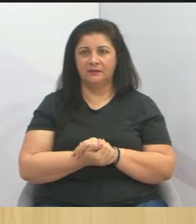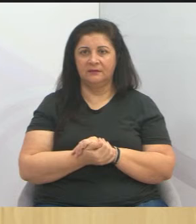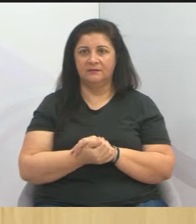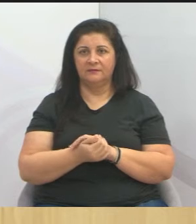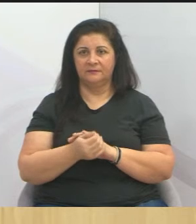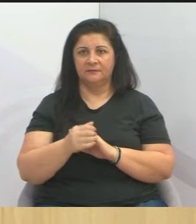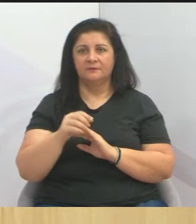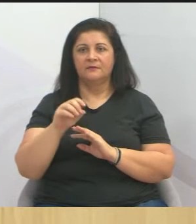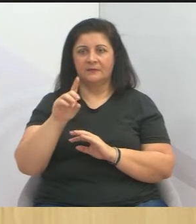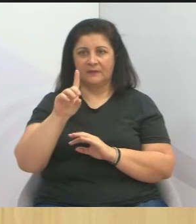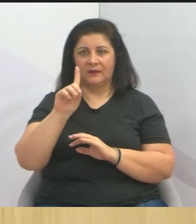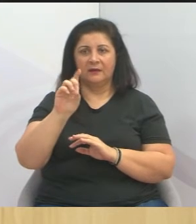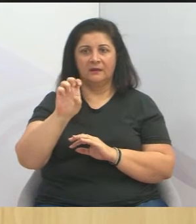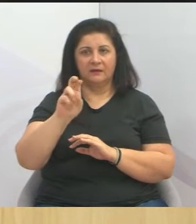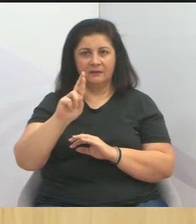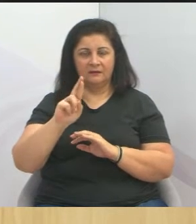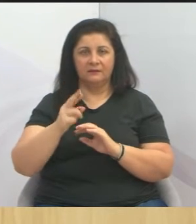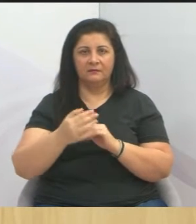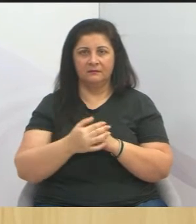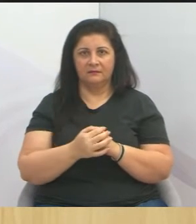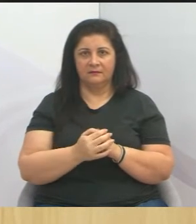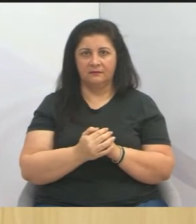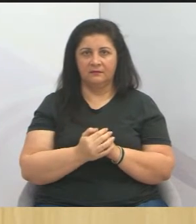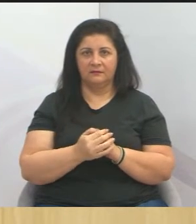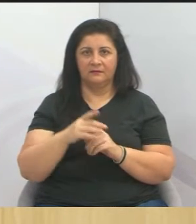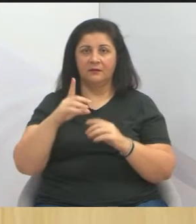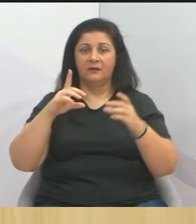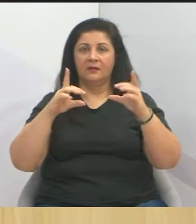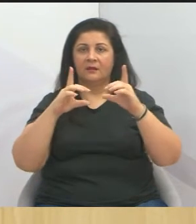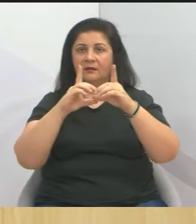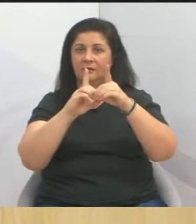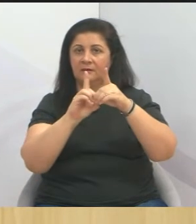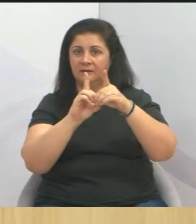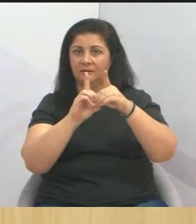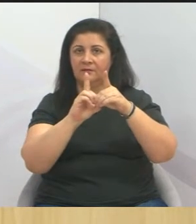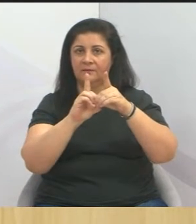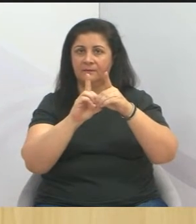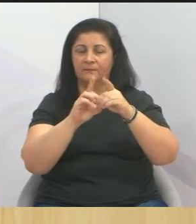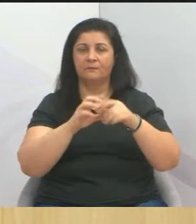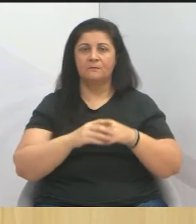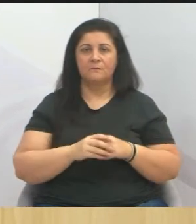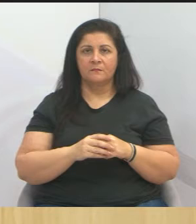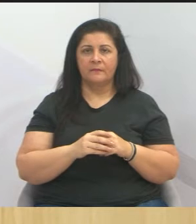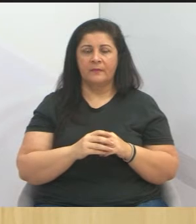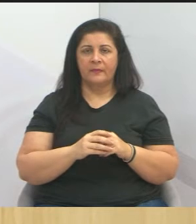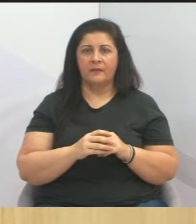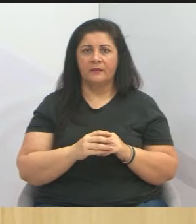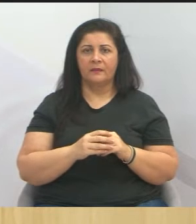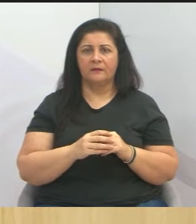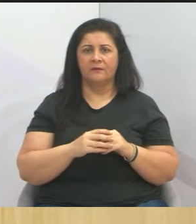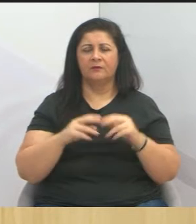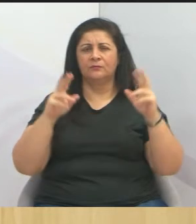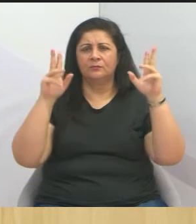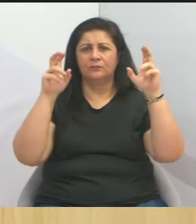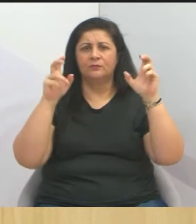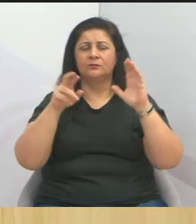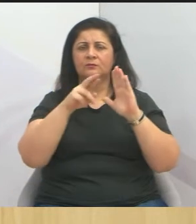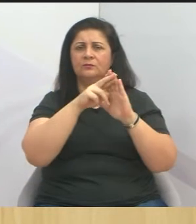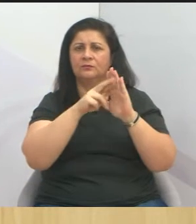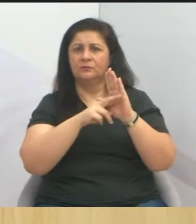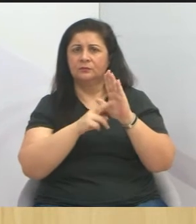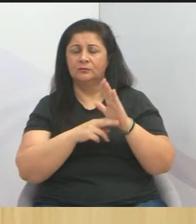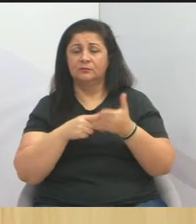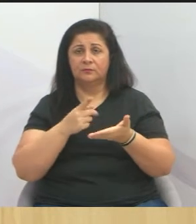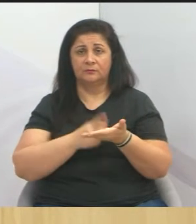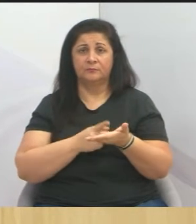Estadual de trânsito Detran solicitando o prosseguimento dos trâmites referentes ao